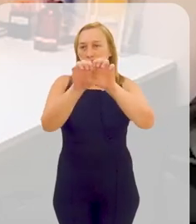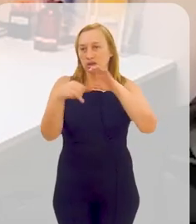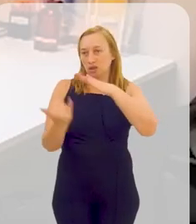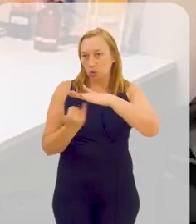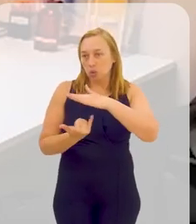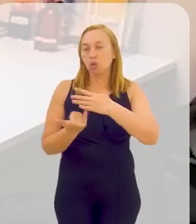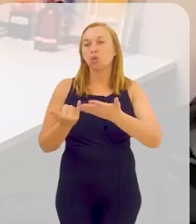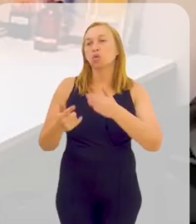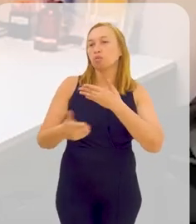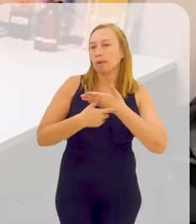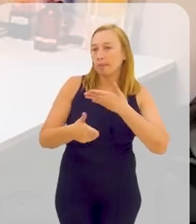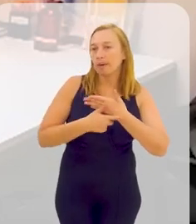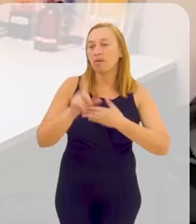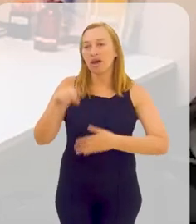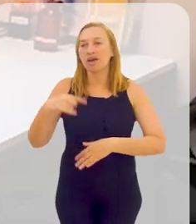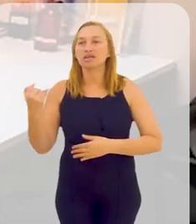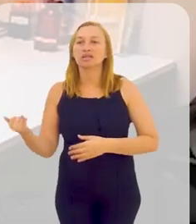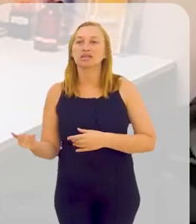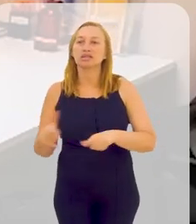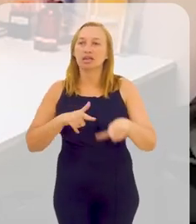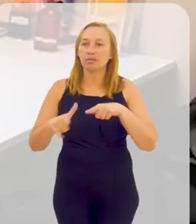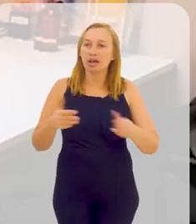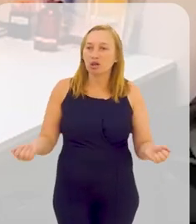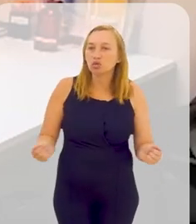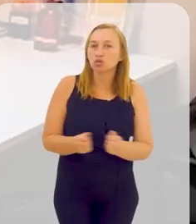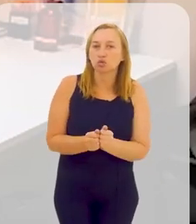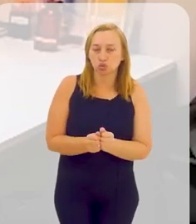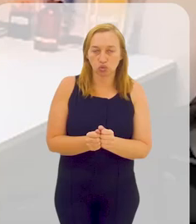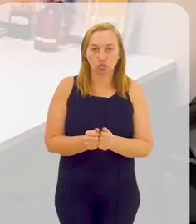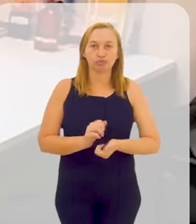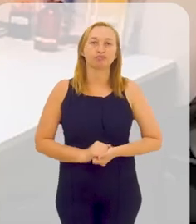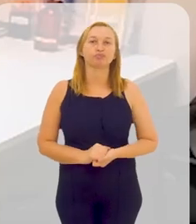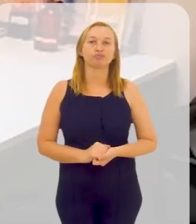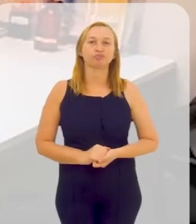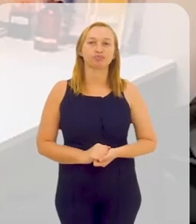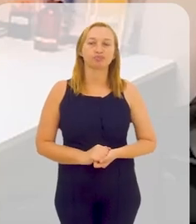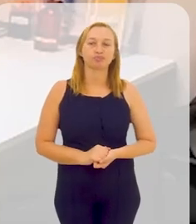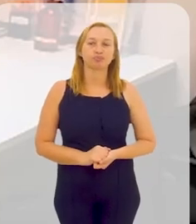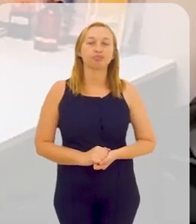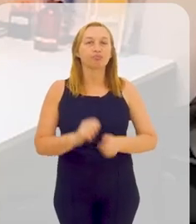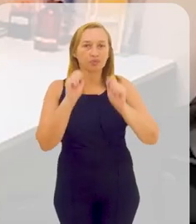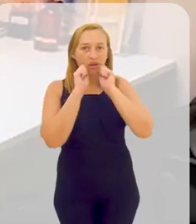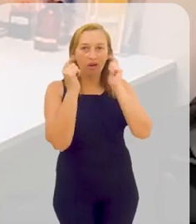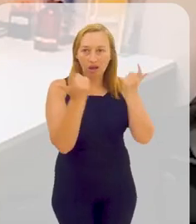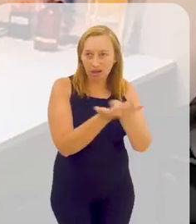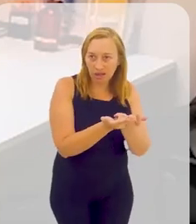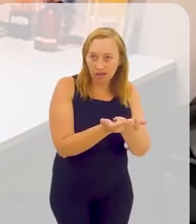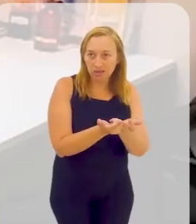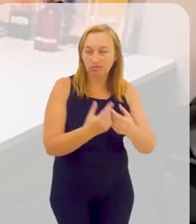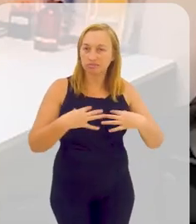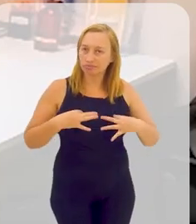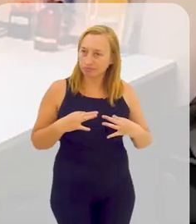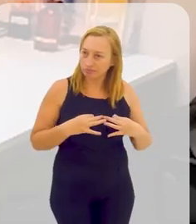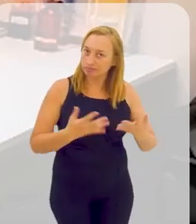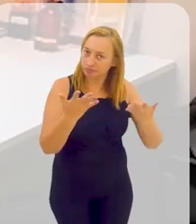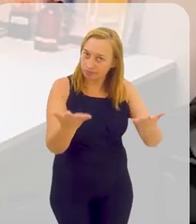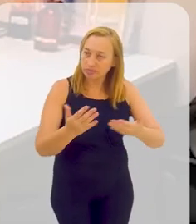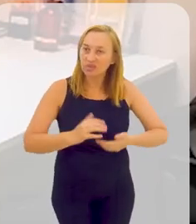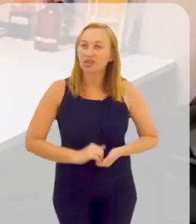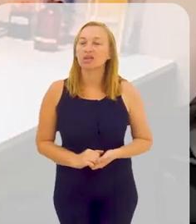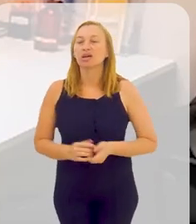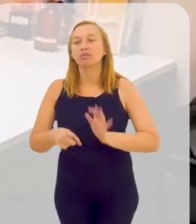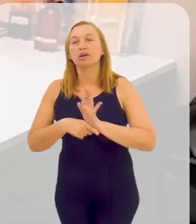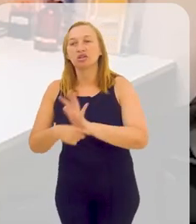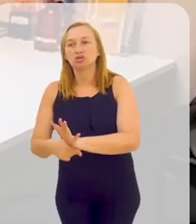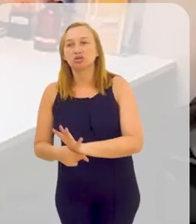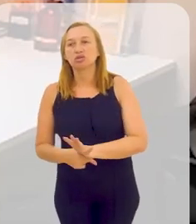institucional o nosso papel é de trabalhar em conjunto em parceria com alérgica estamos sempre à disposição de